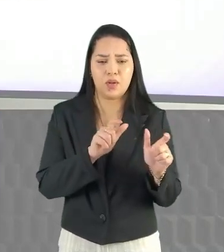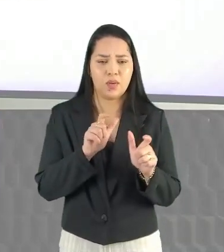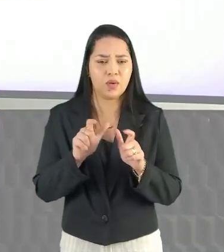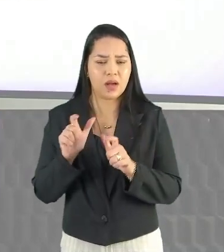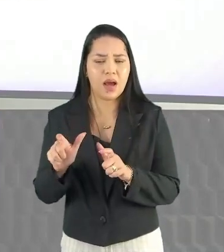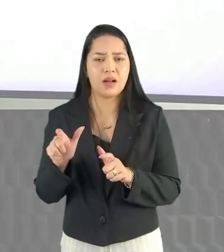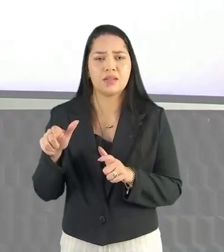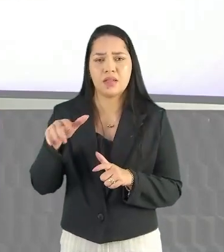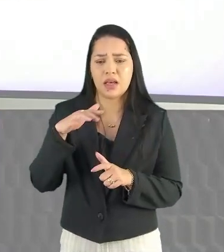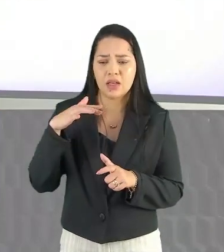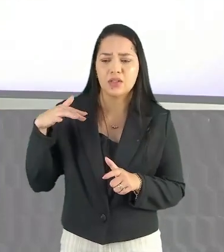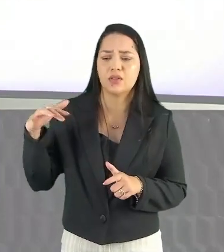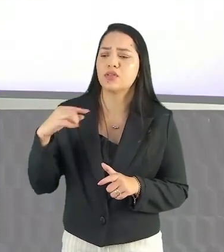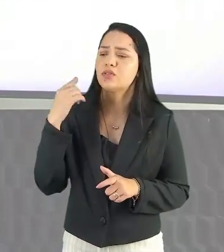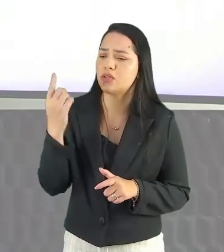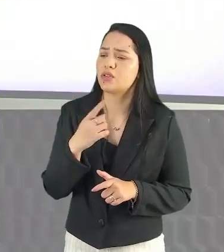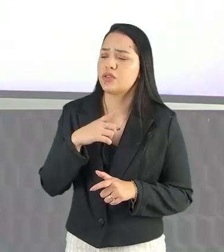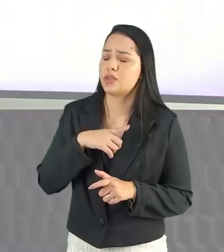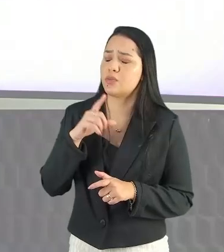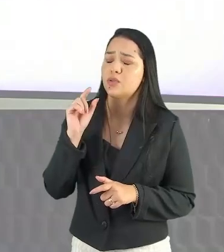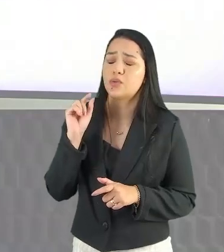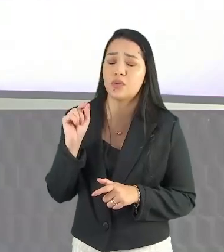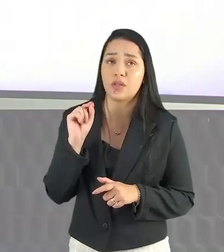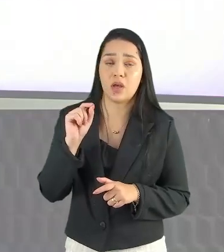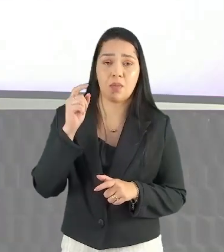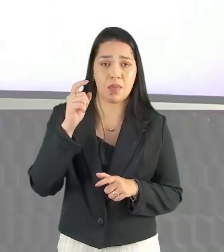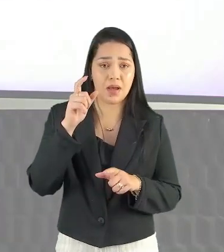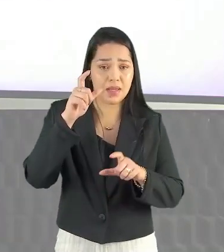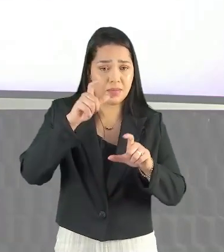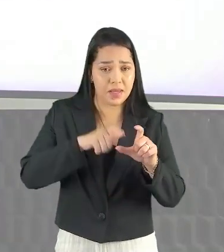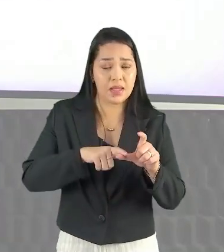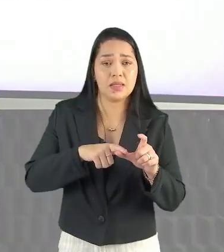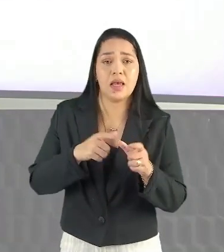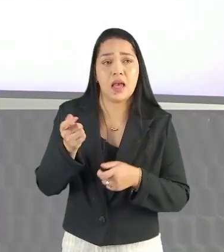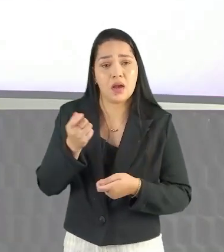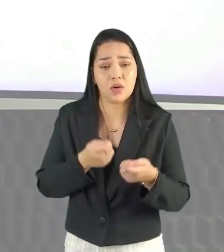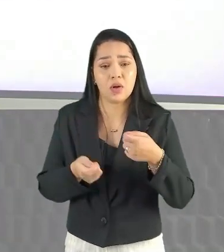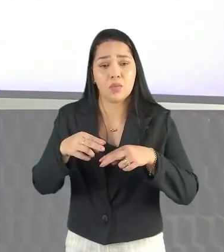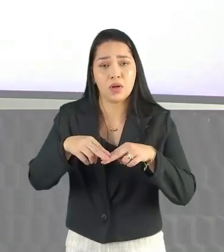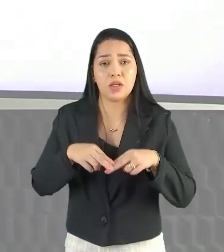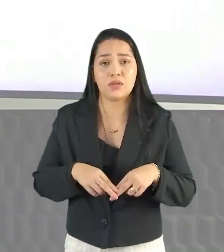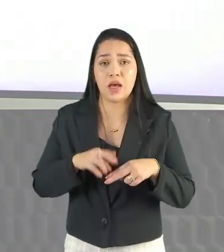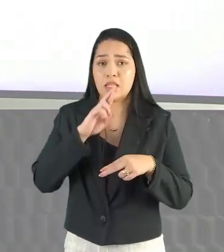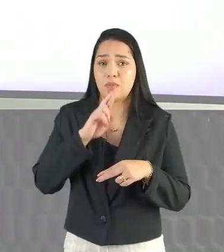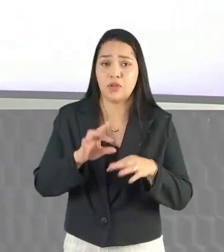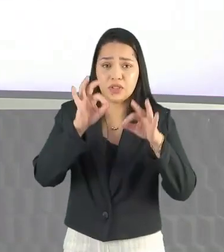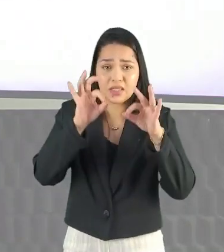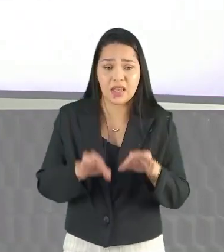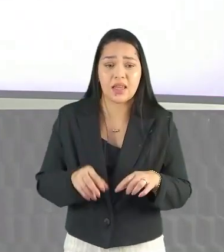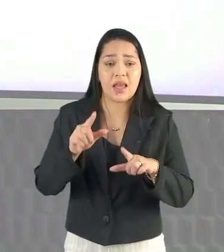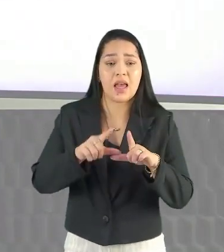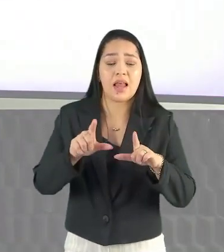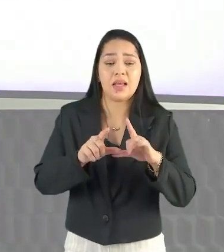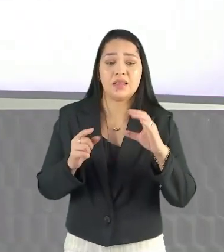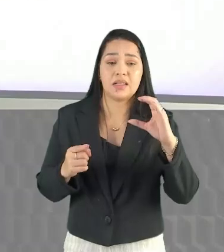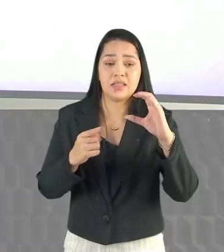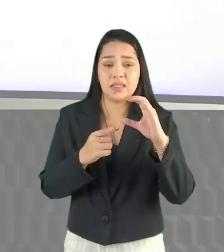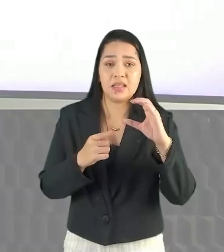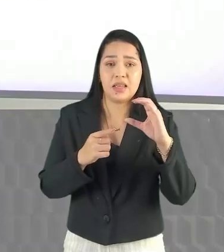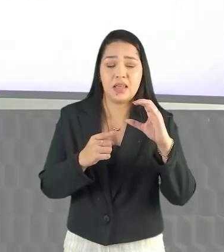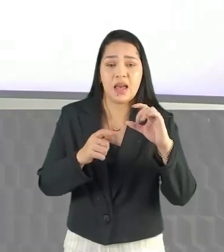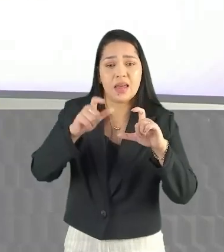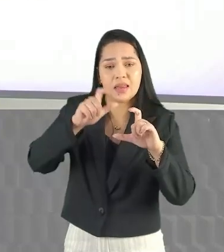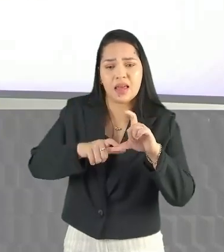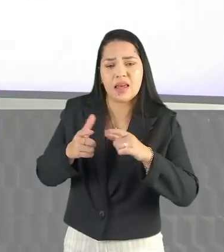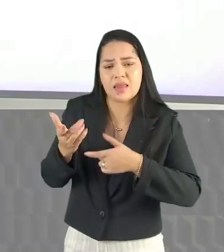outras regiões, é porque nós temos, claro, uma interdependência econômica. Por isso que a resposta certa é a letra C, interdependência dos